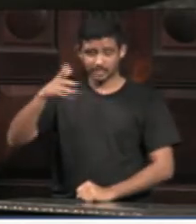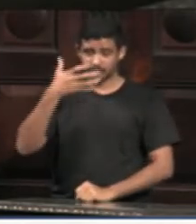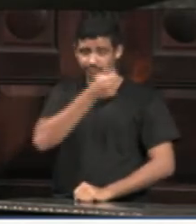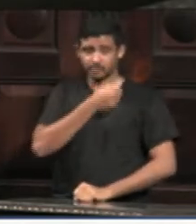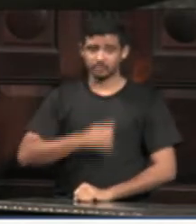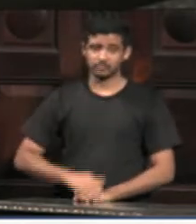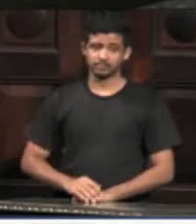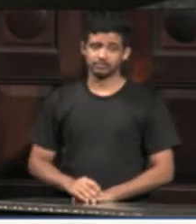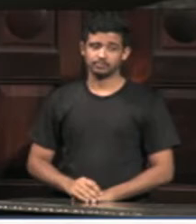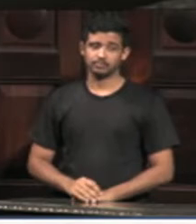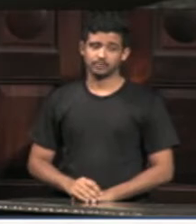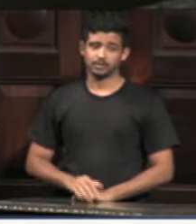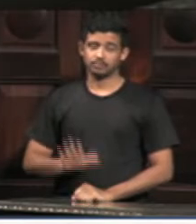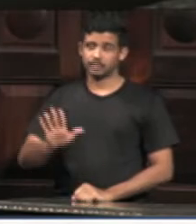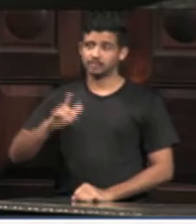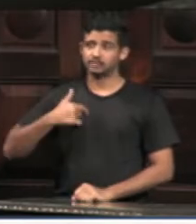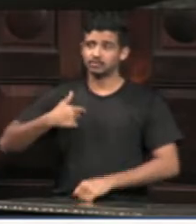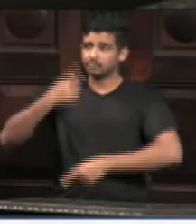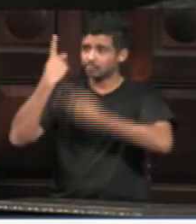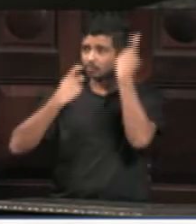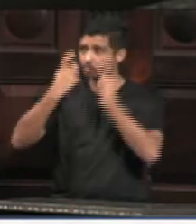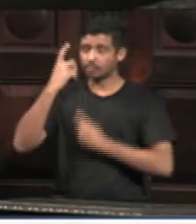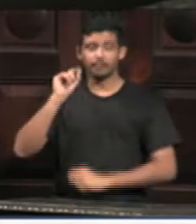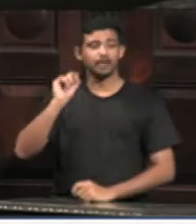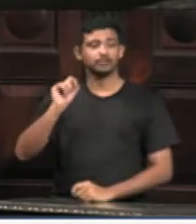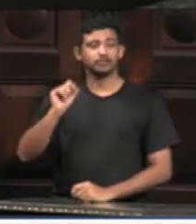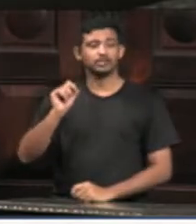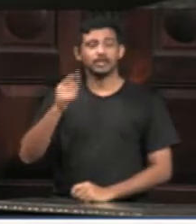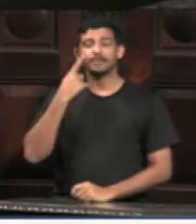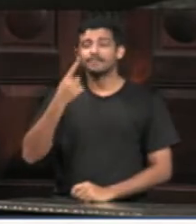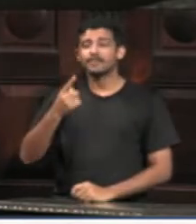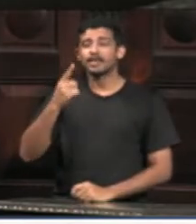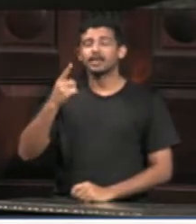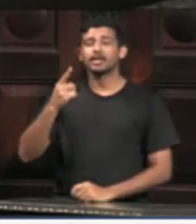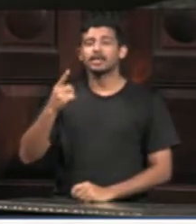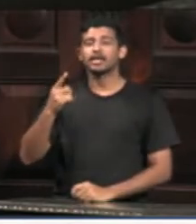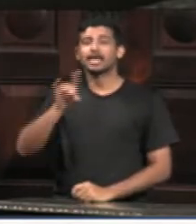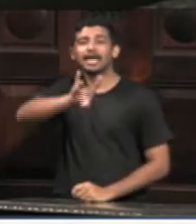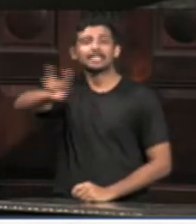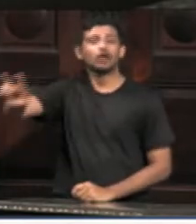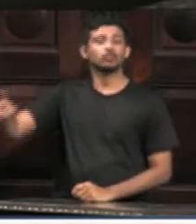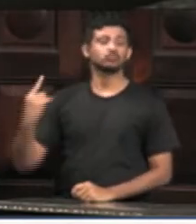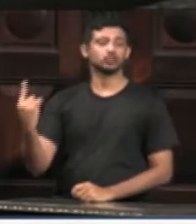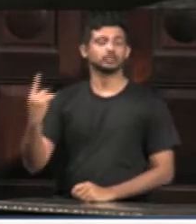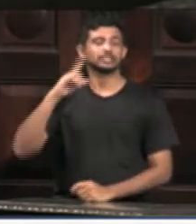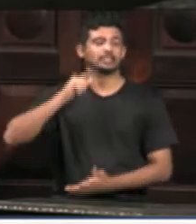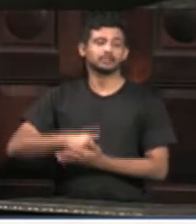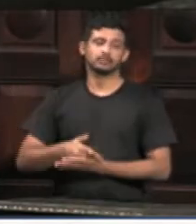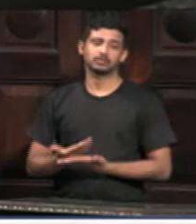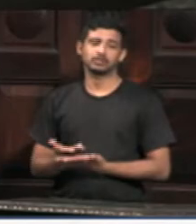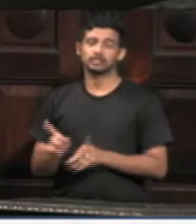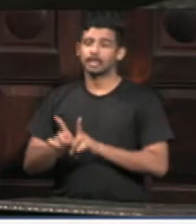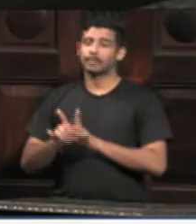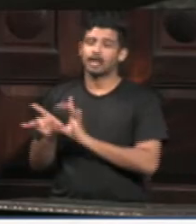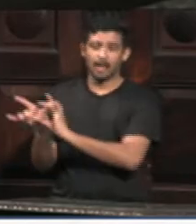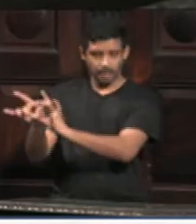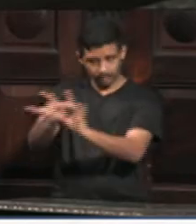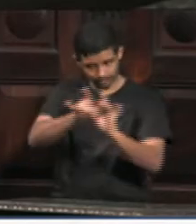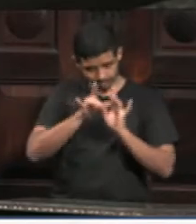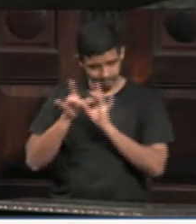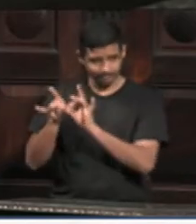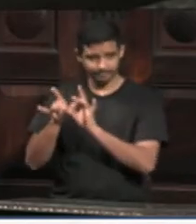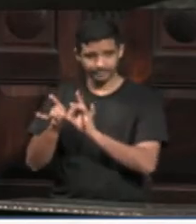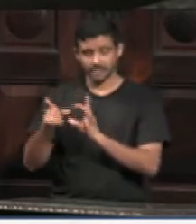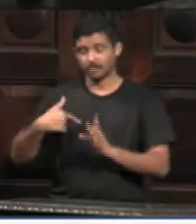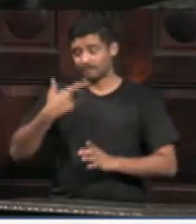justamente, preocupado com o princípio da independência e da harmonia, é que eu deixei claro hoje